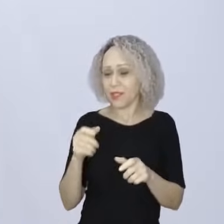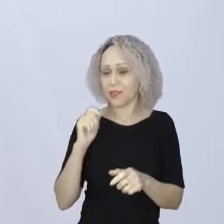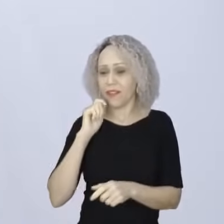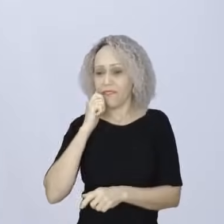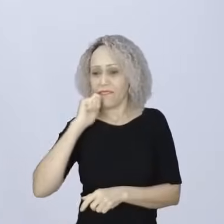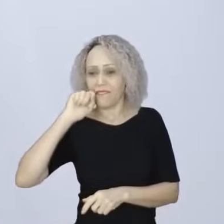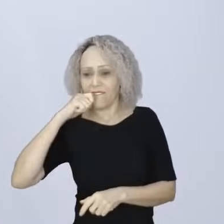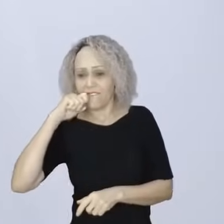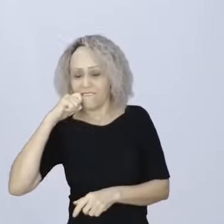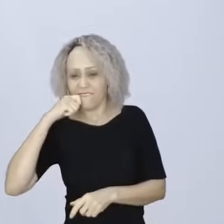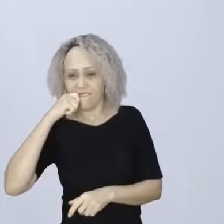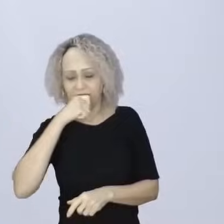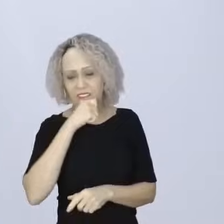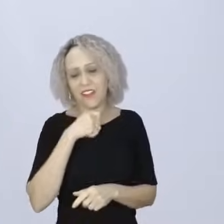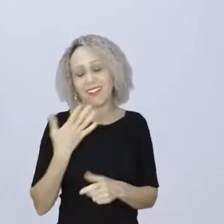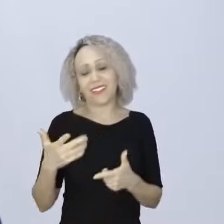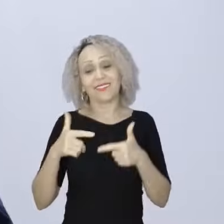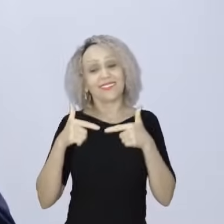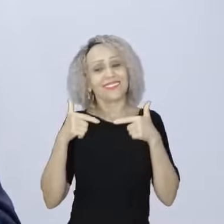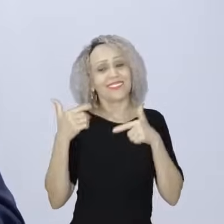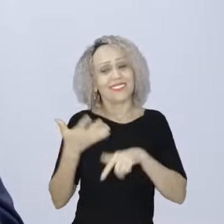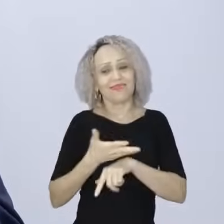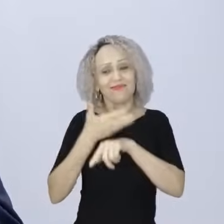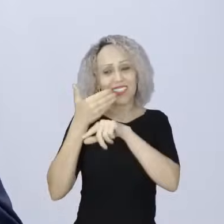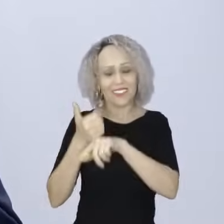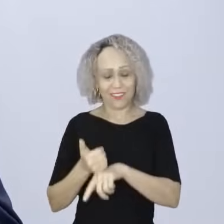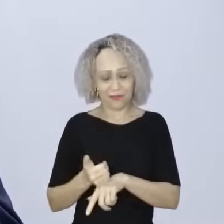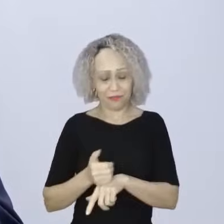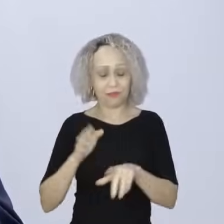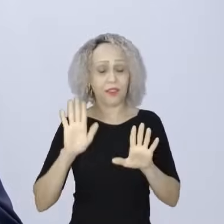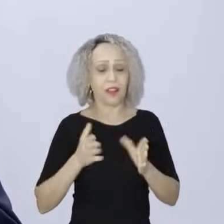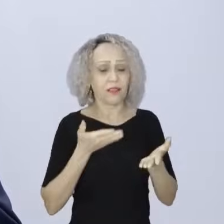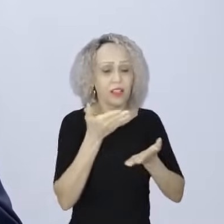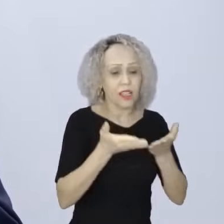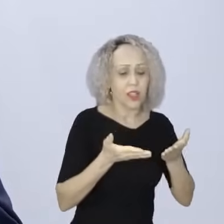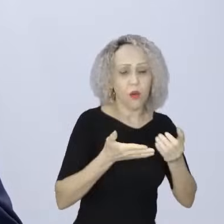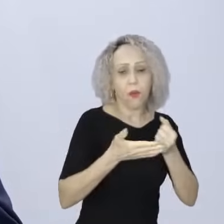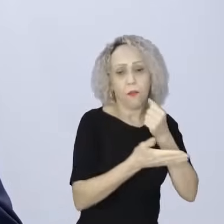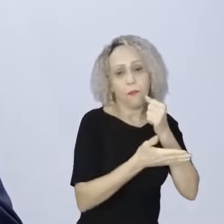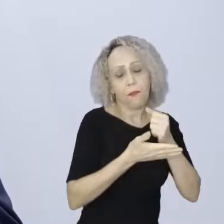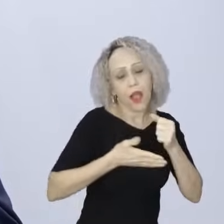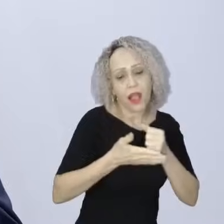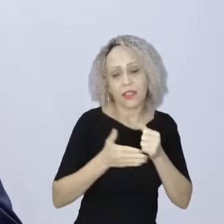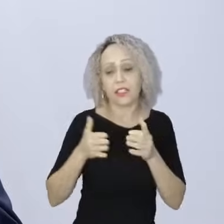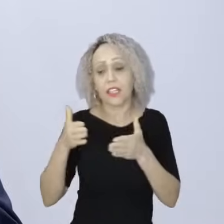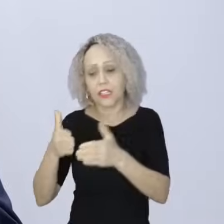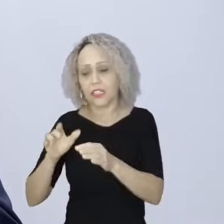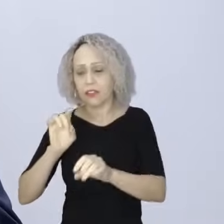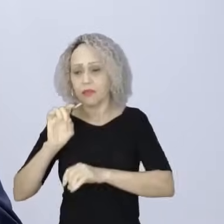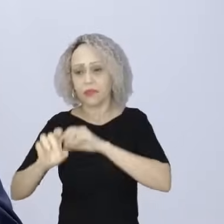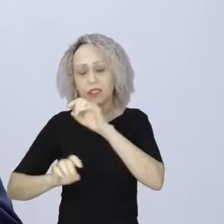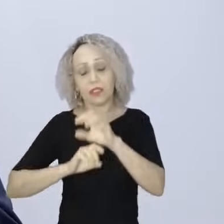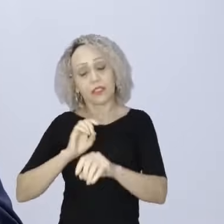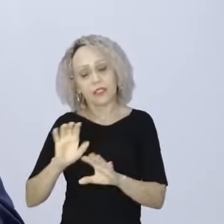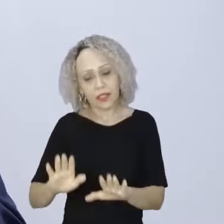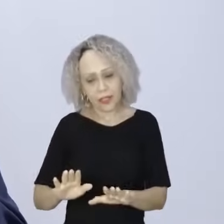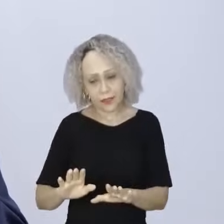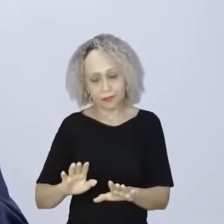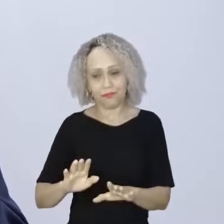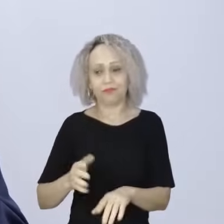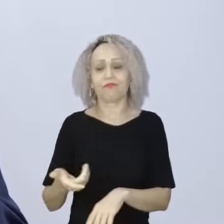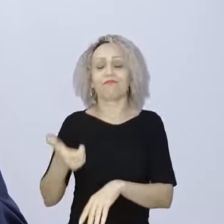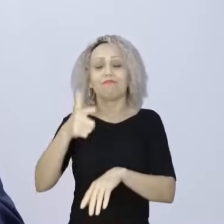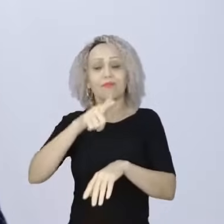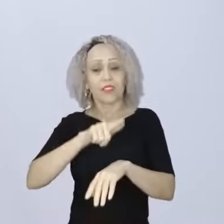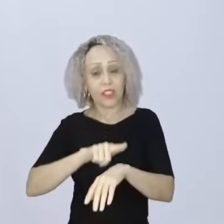tem mais investimentos para cuidar tanto da atenção básica quanto da atenção especializada. Então, mais uma vez, demandas que